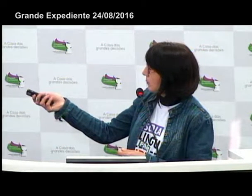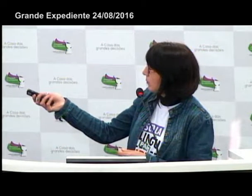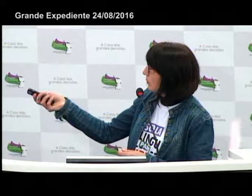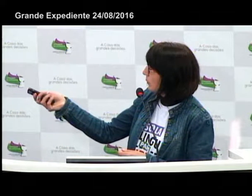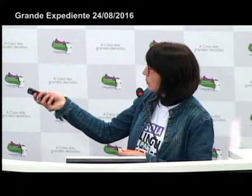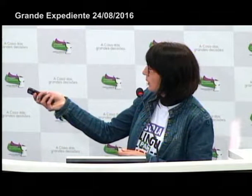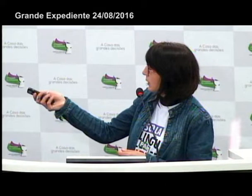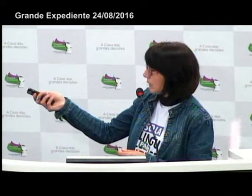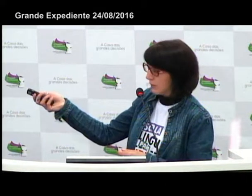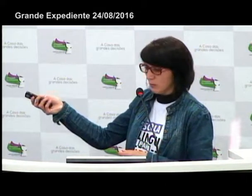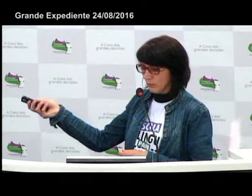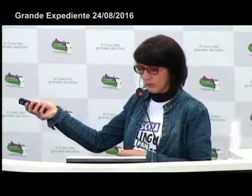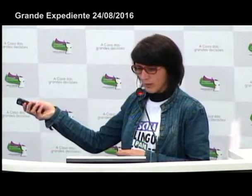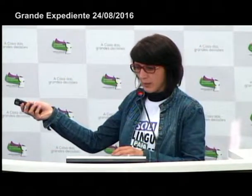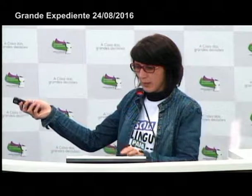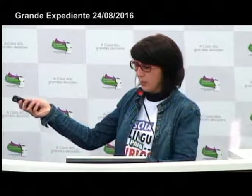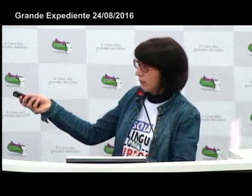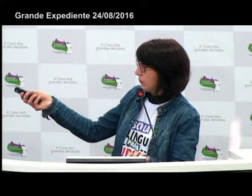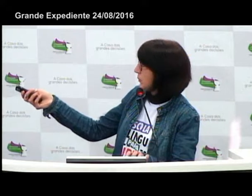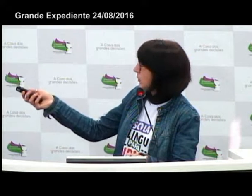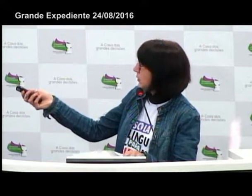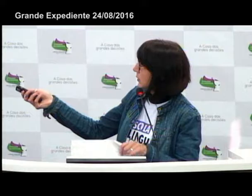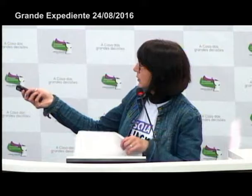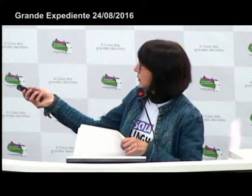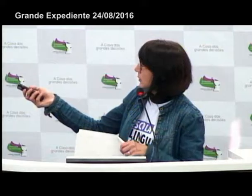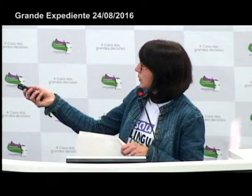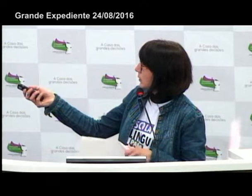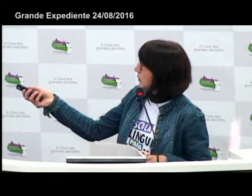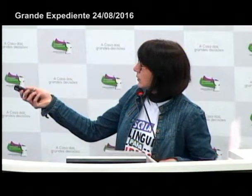Aí, brinquedo, aqui,